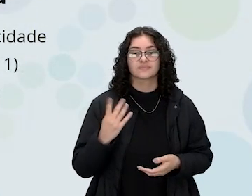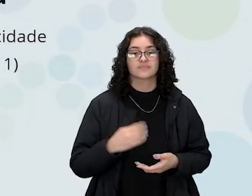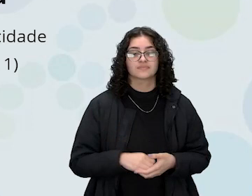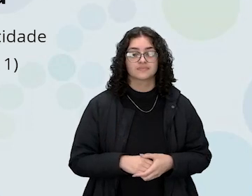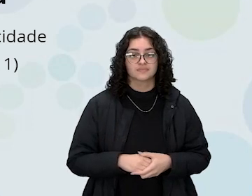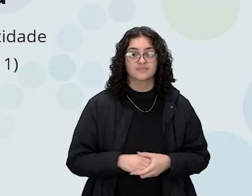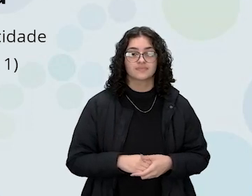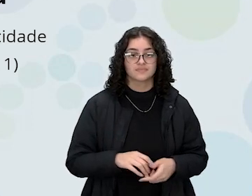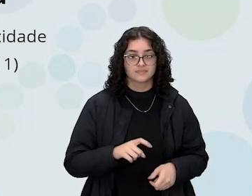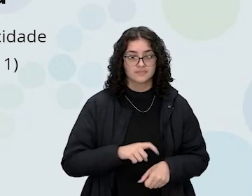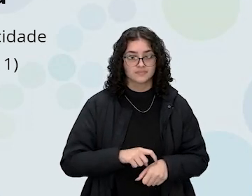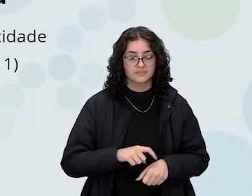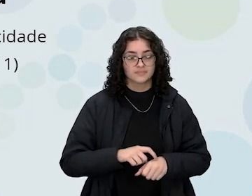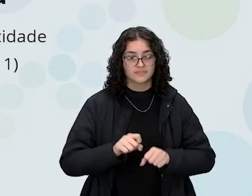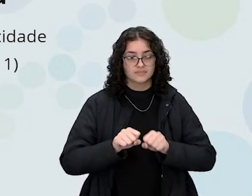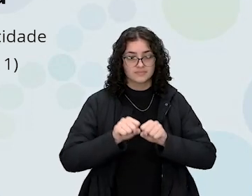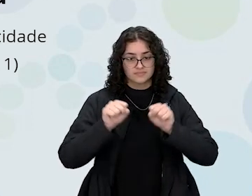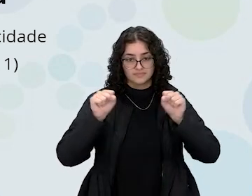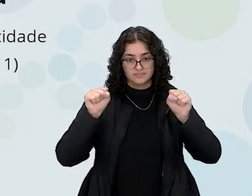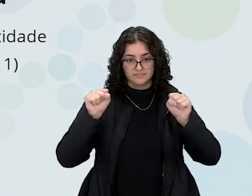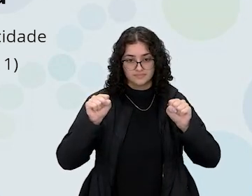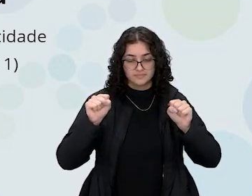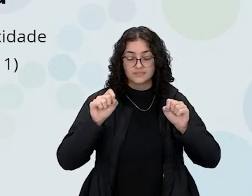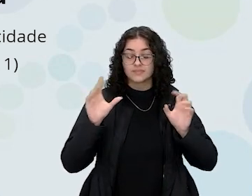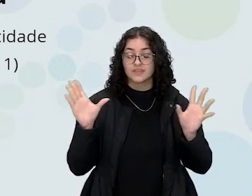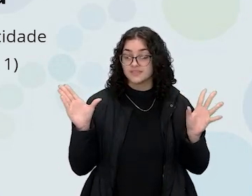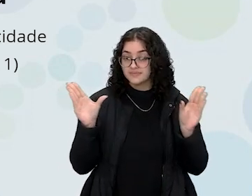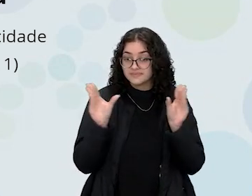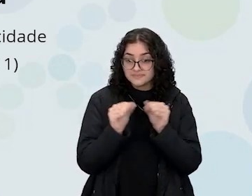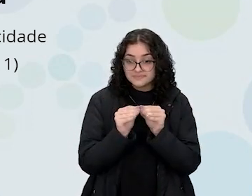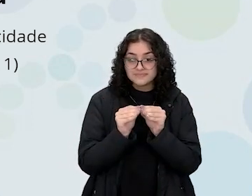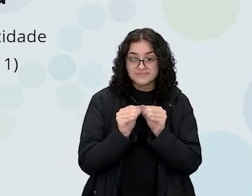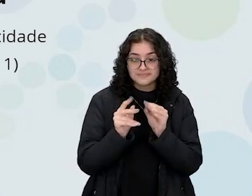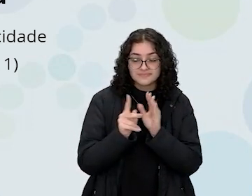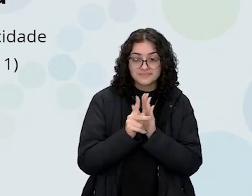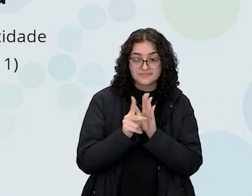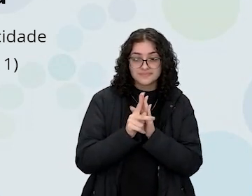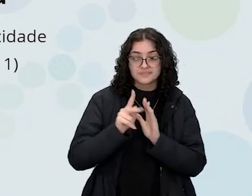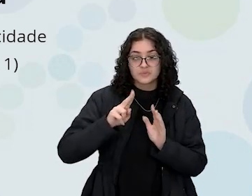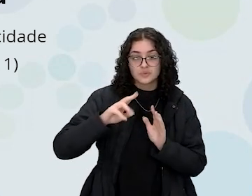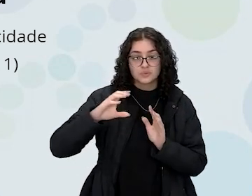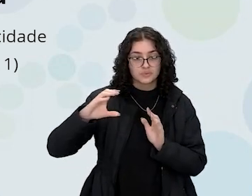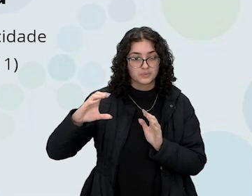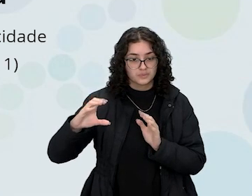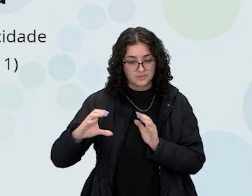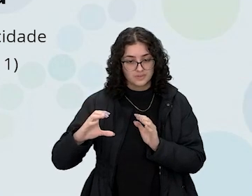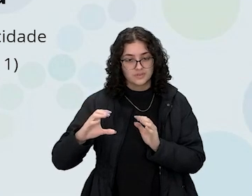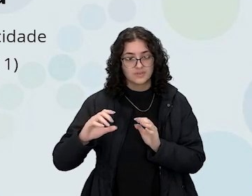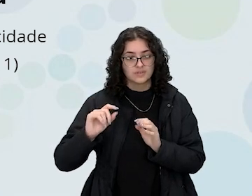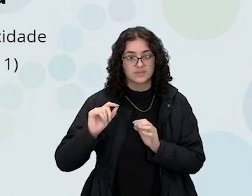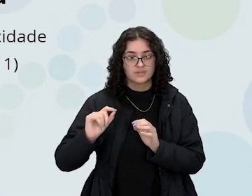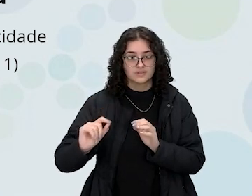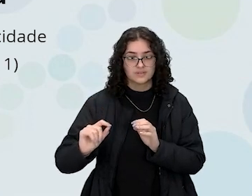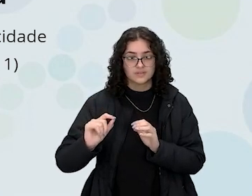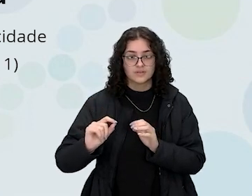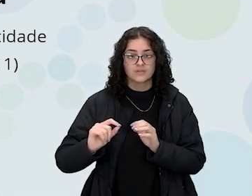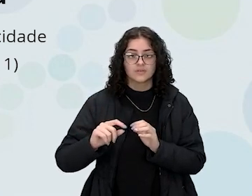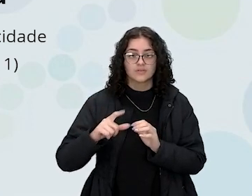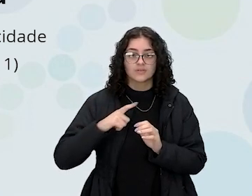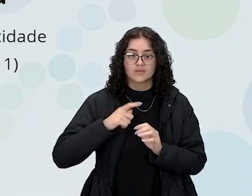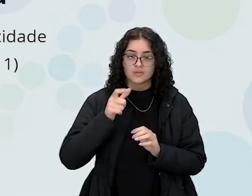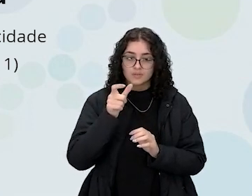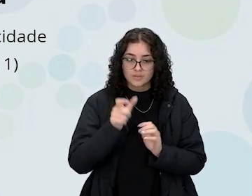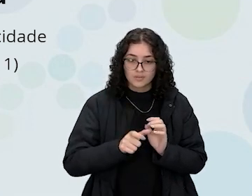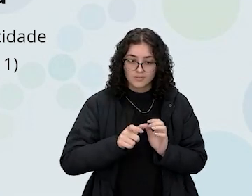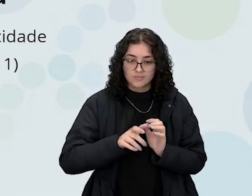está no momento da sistematização da nossa unidade curricular, o indivíduo e o ambiente. Tá?